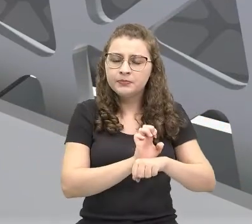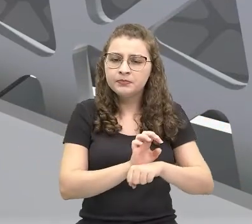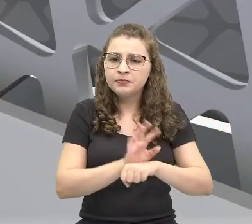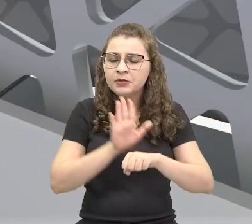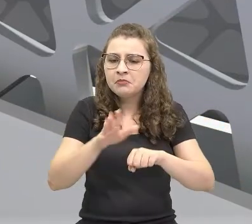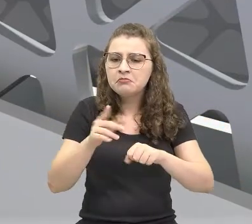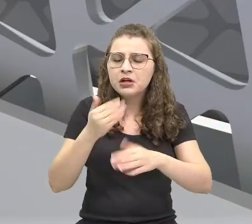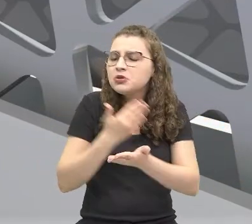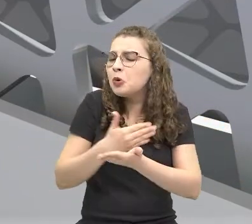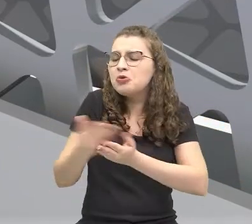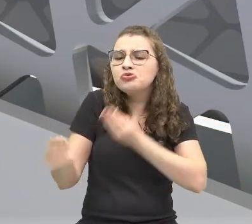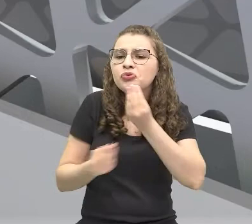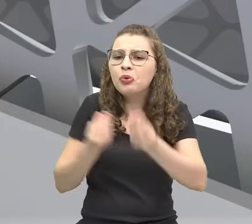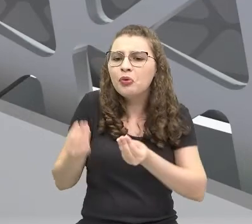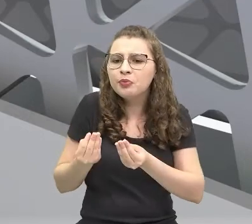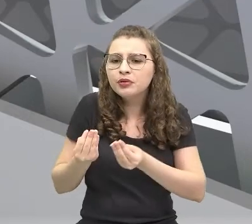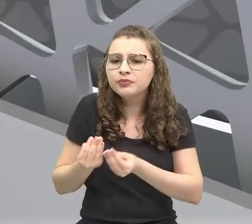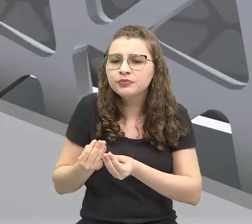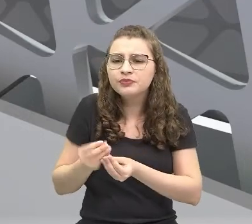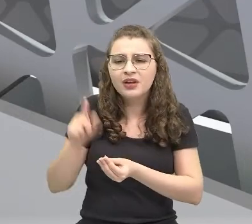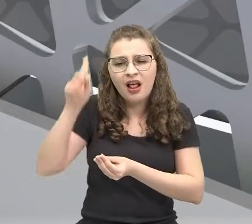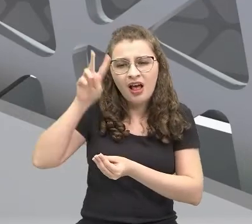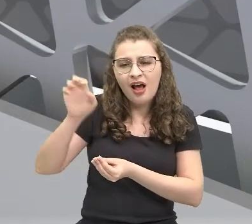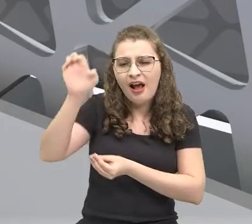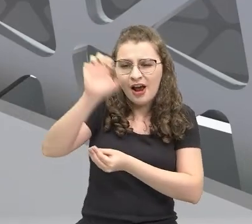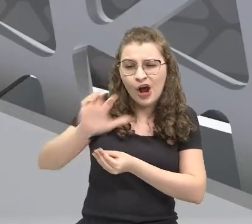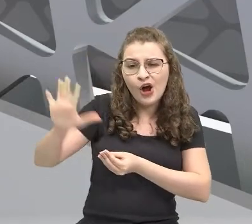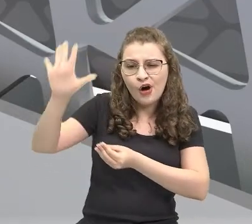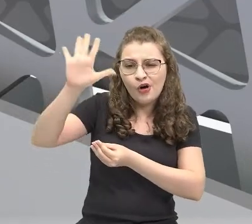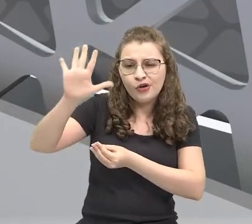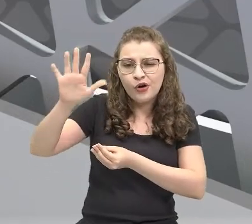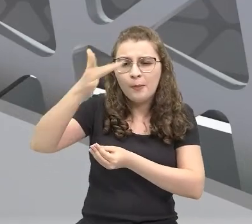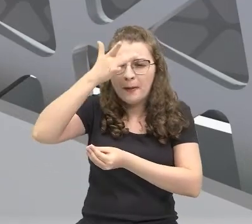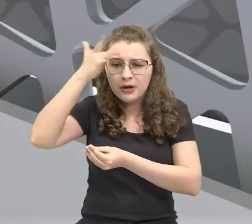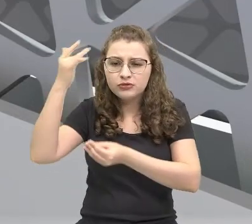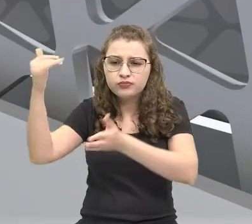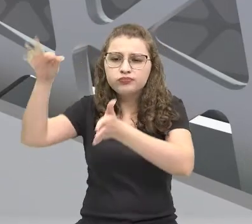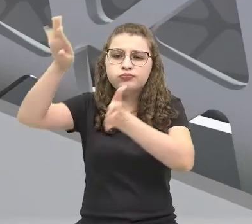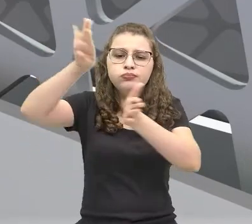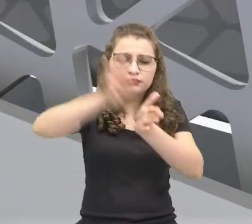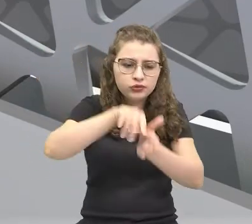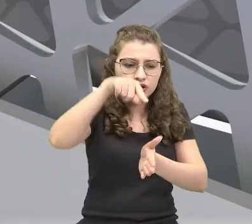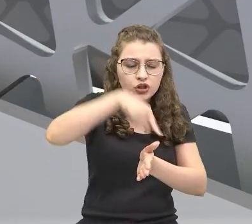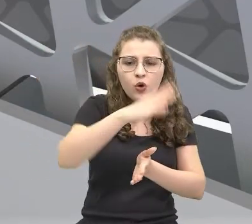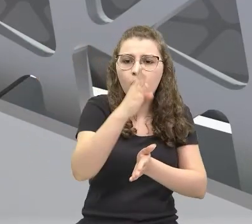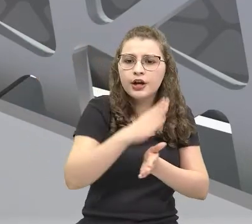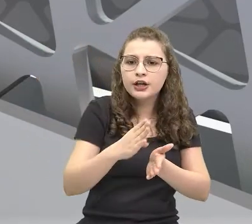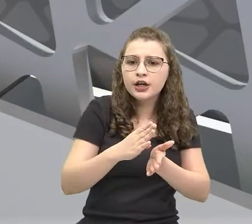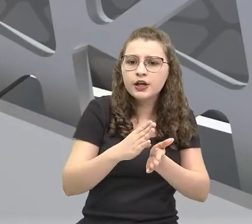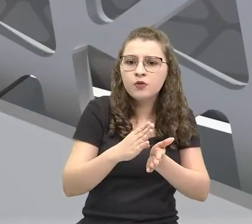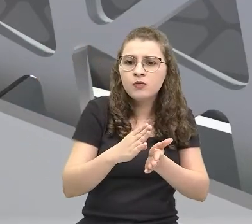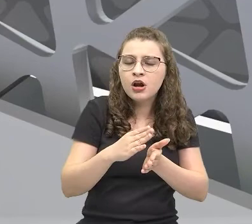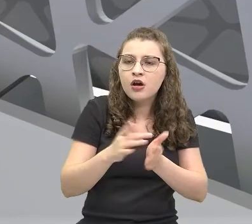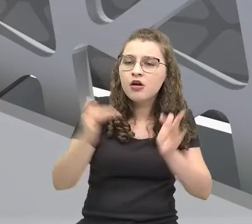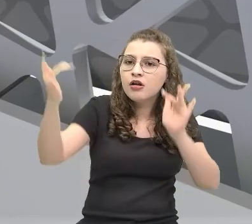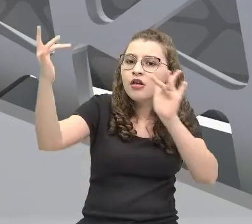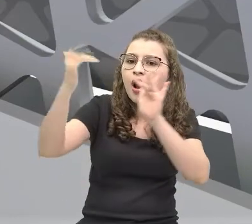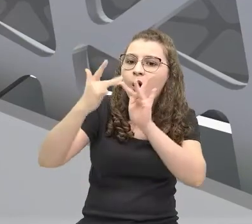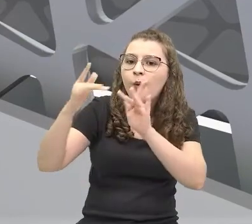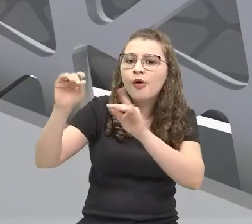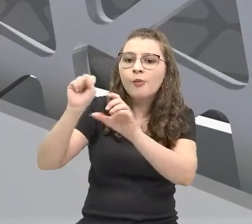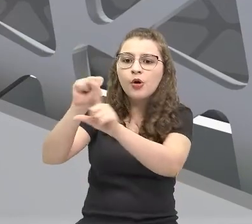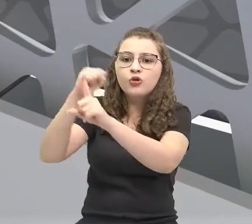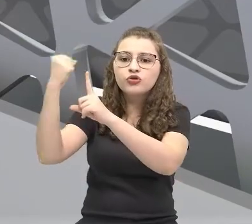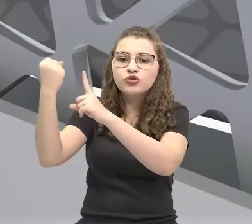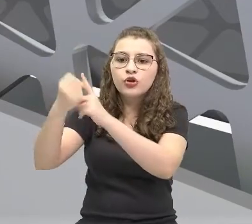dar início a essas greves? Os operários de origem europeia, porque eles tiveram contato com as ideias